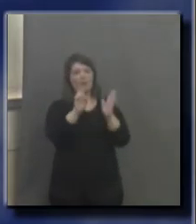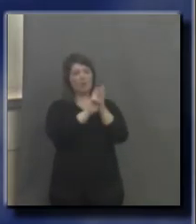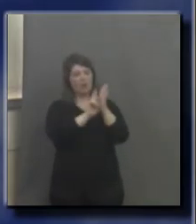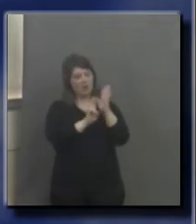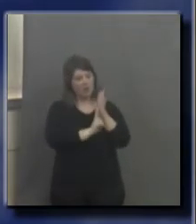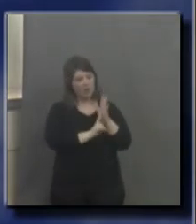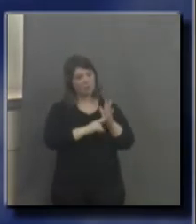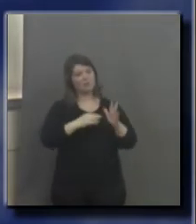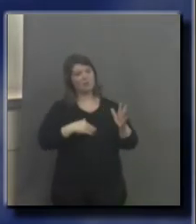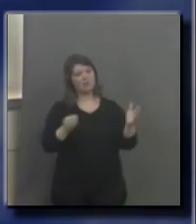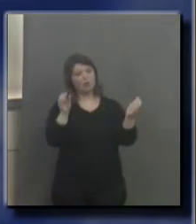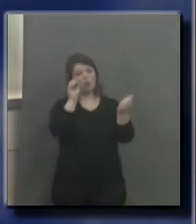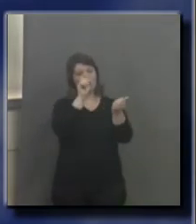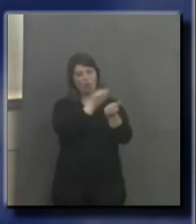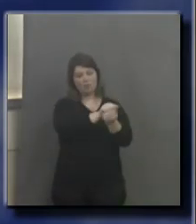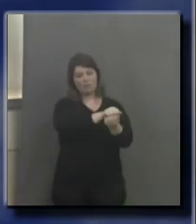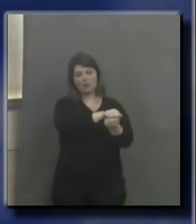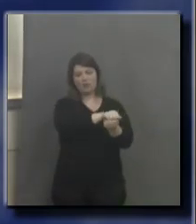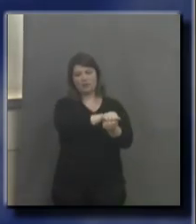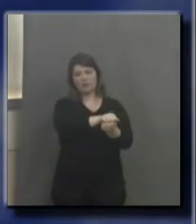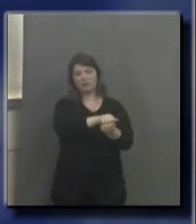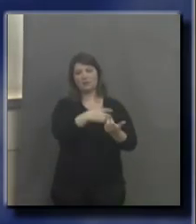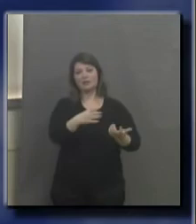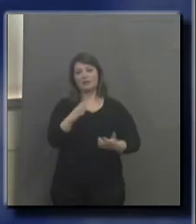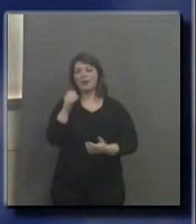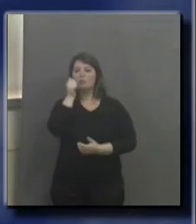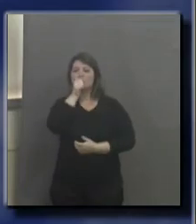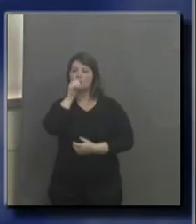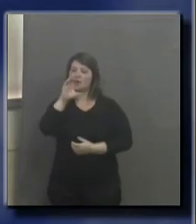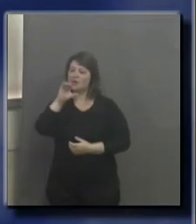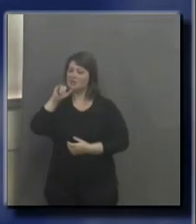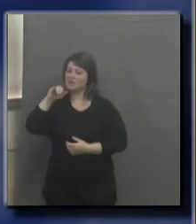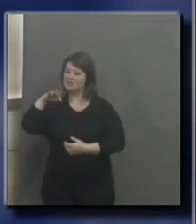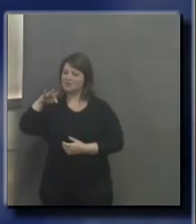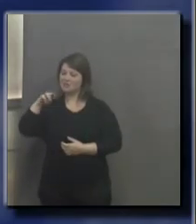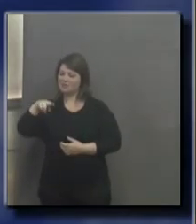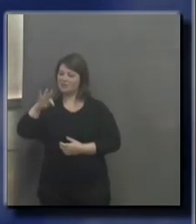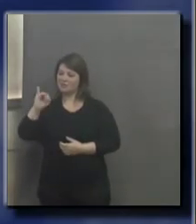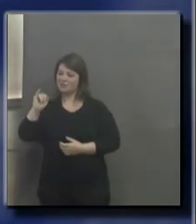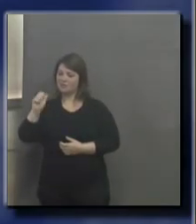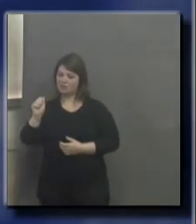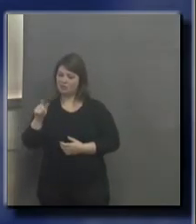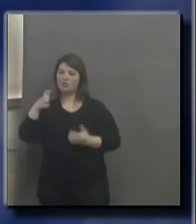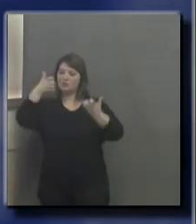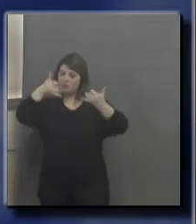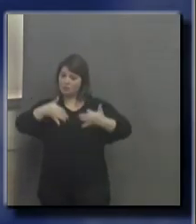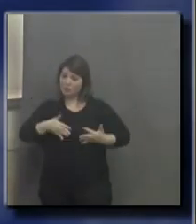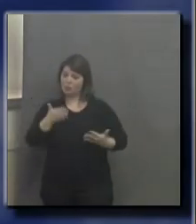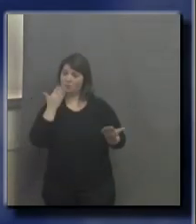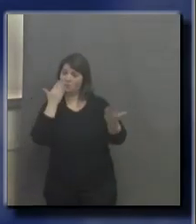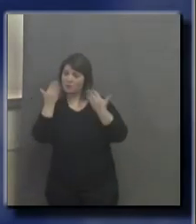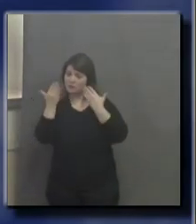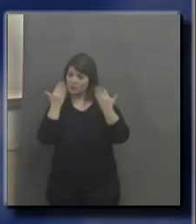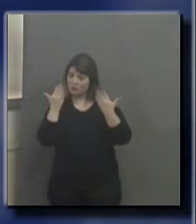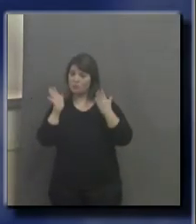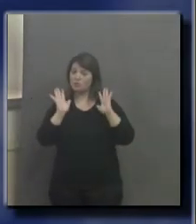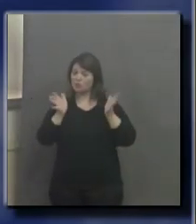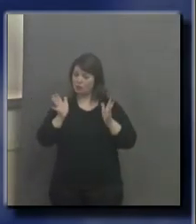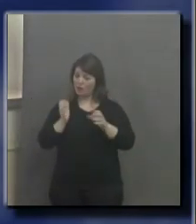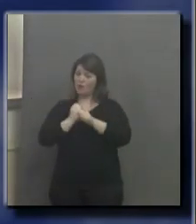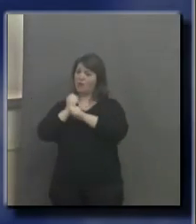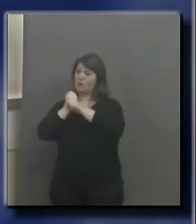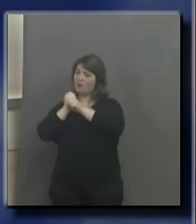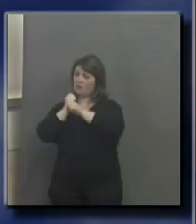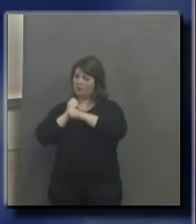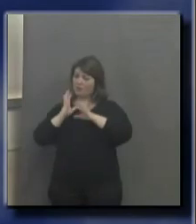regulamentação complementar. A Cíntia já tinha citado que a psicologia está definida há muito tempo como uma